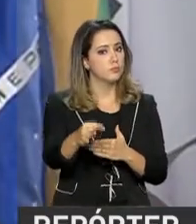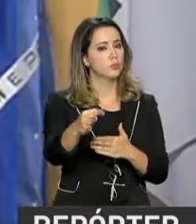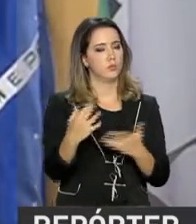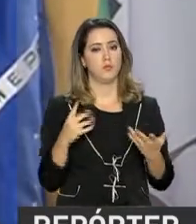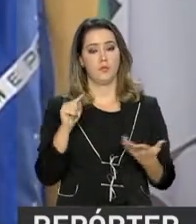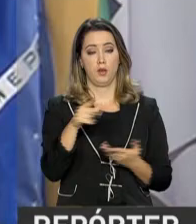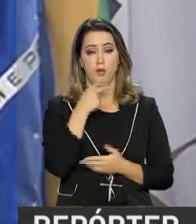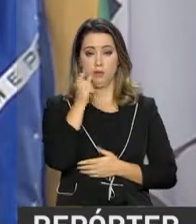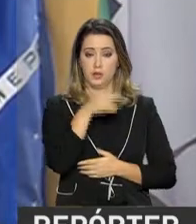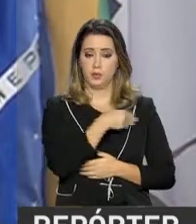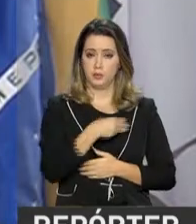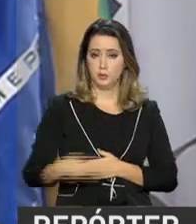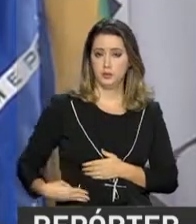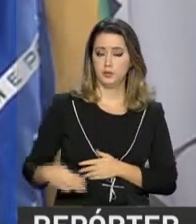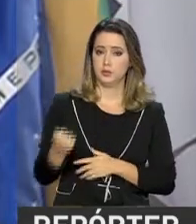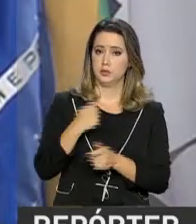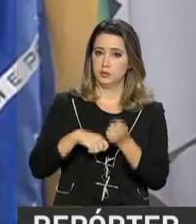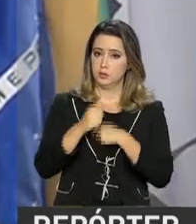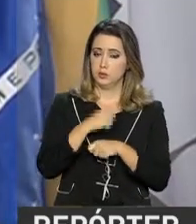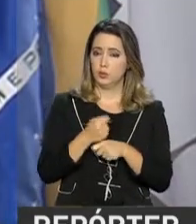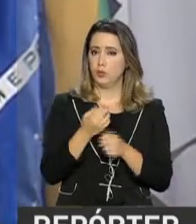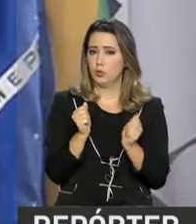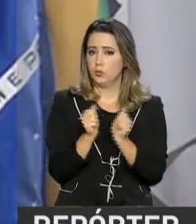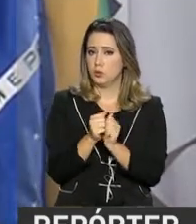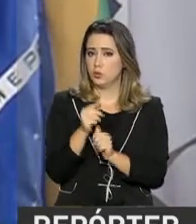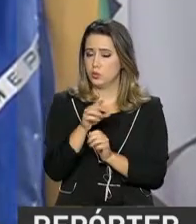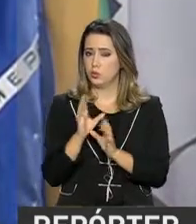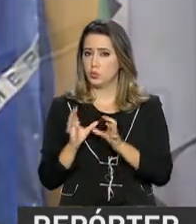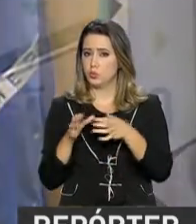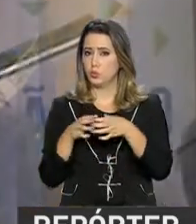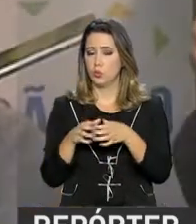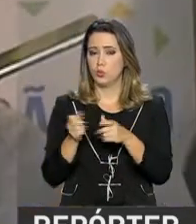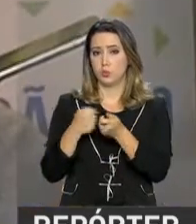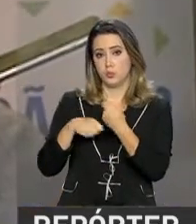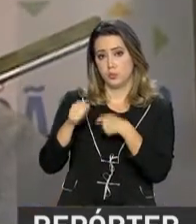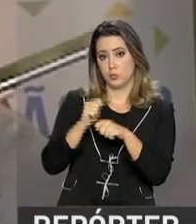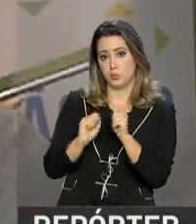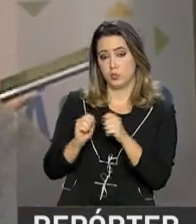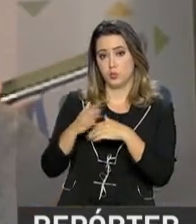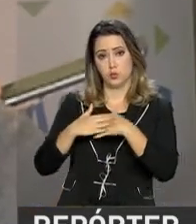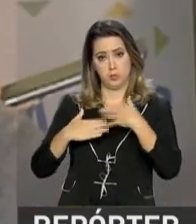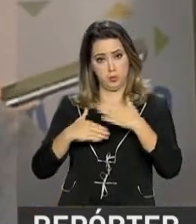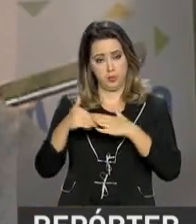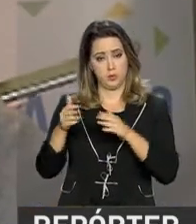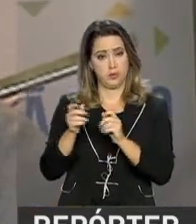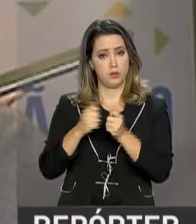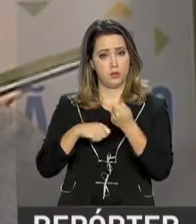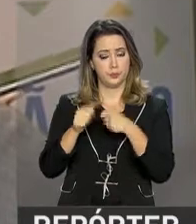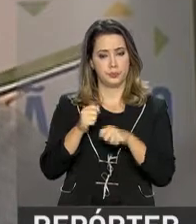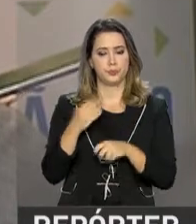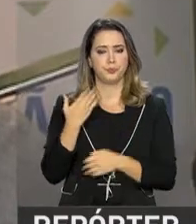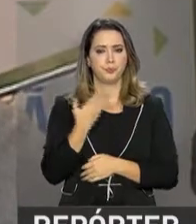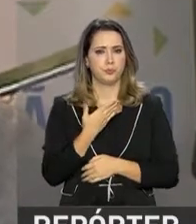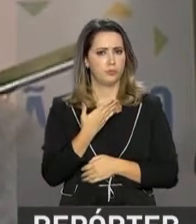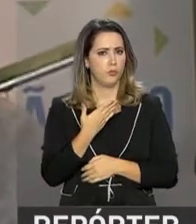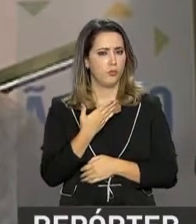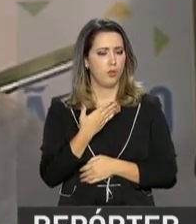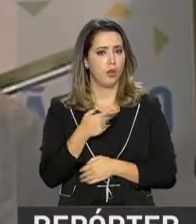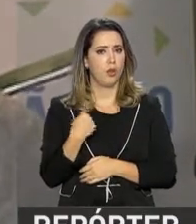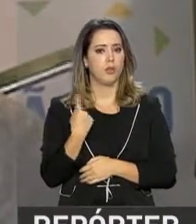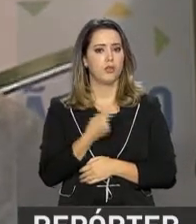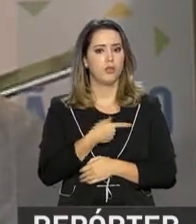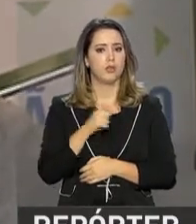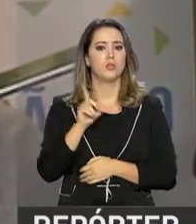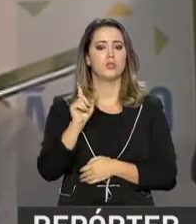ministro da fazenda henrique meirelles em evento com economistas no rio de janeiro nós já devemos ter esse ano inclusive o menor